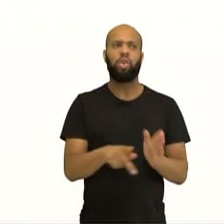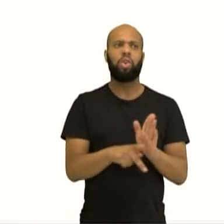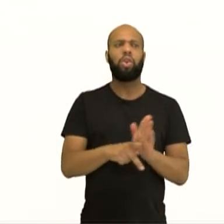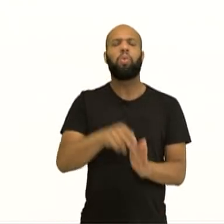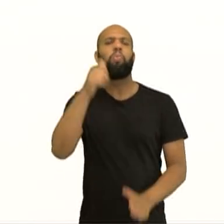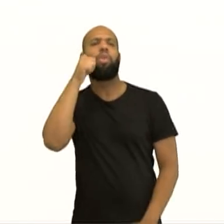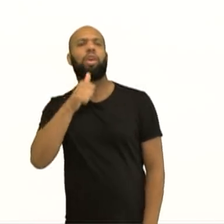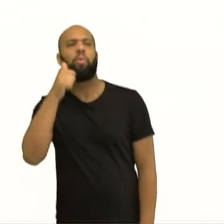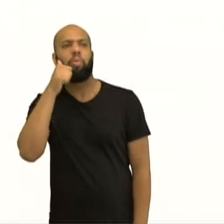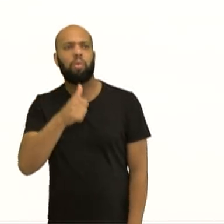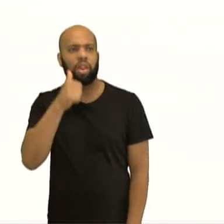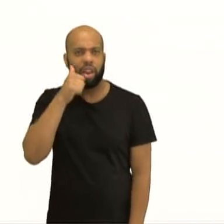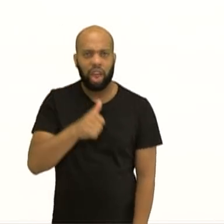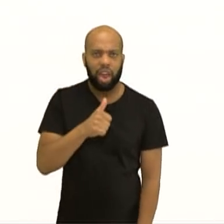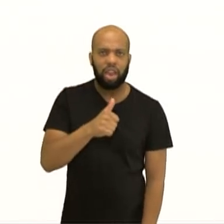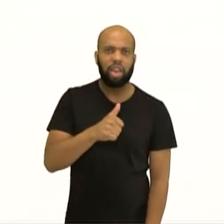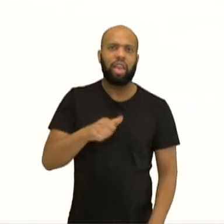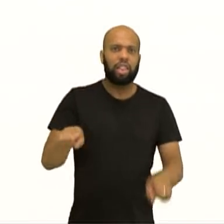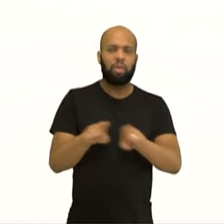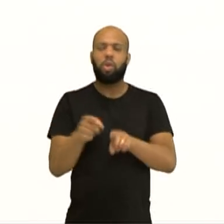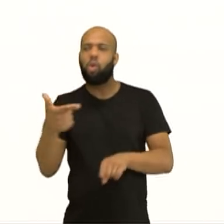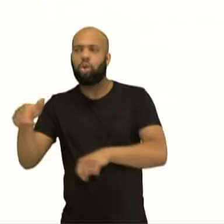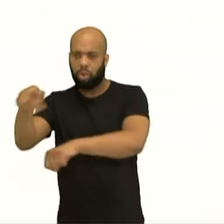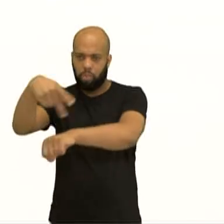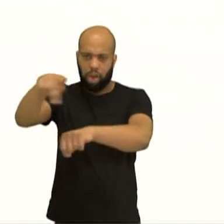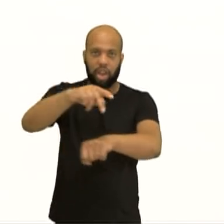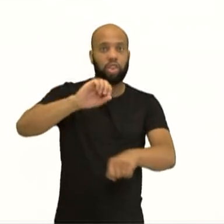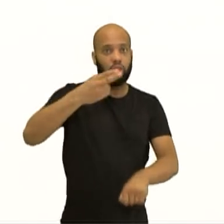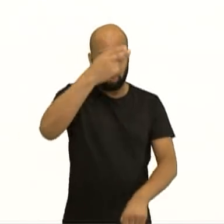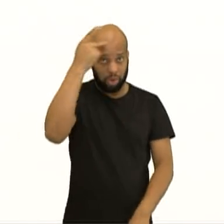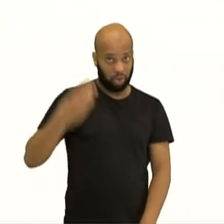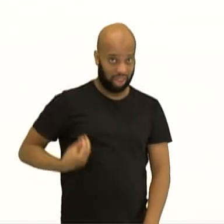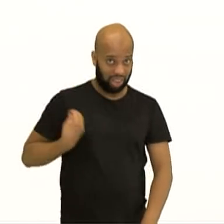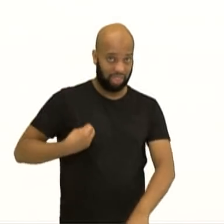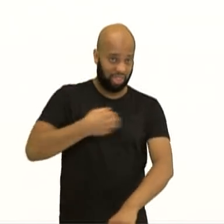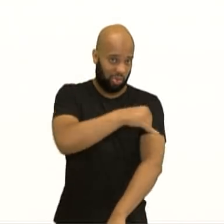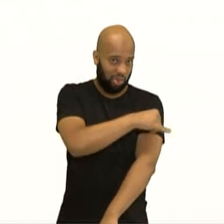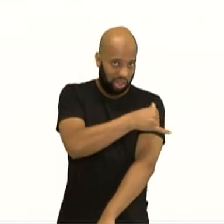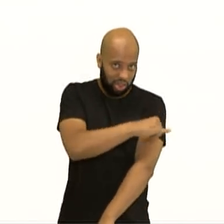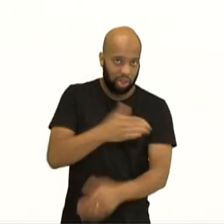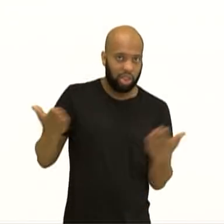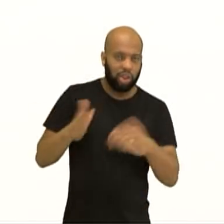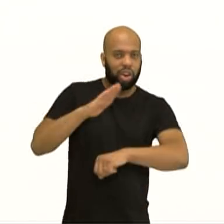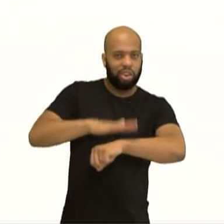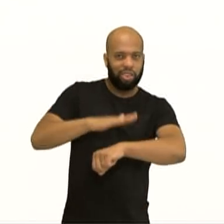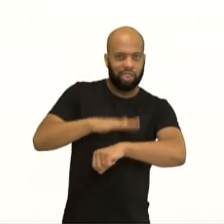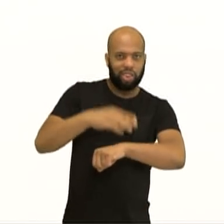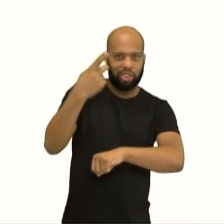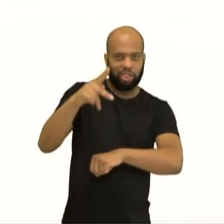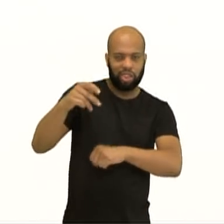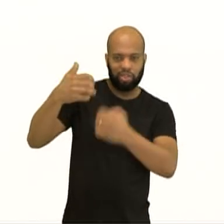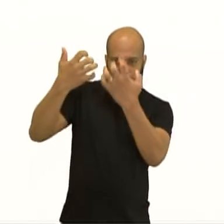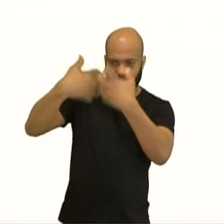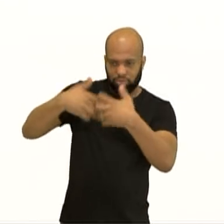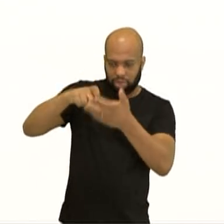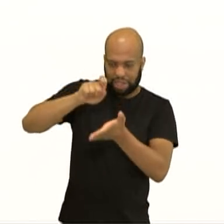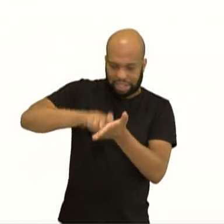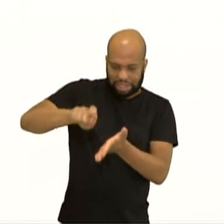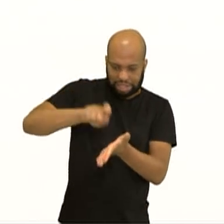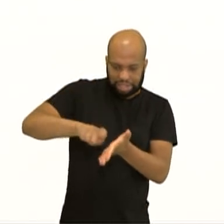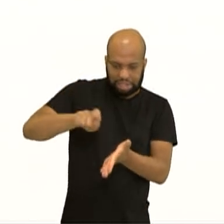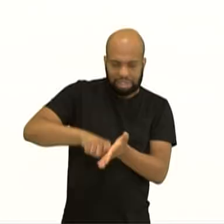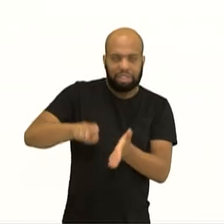senhoras, gringos e cariocas praticantes? Vamos lá? Agora é com vocês. Vou dar uns minutinhos aí para